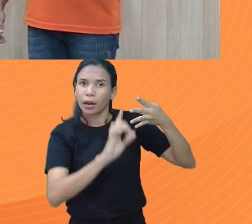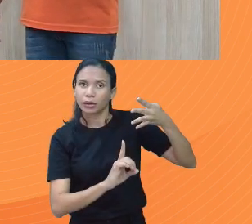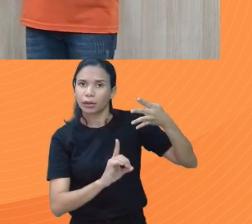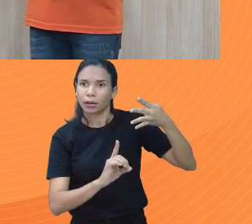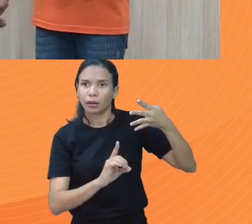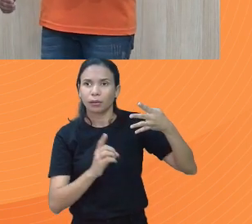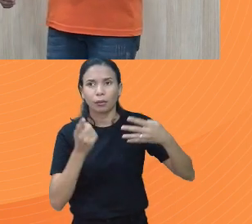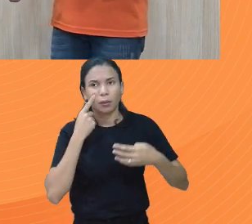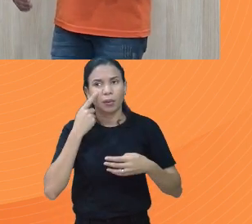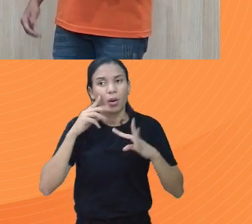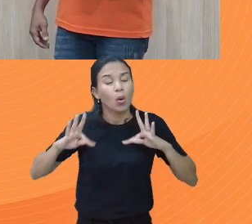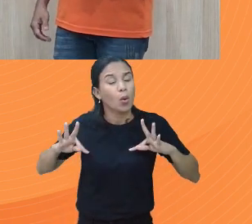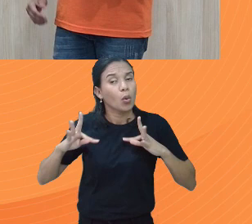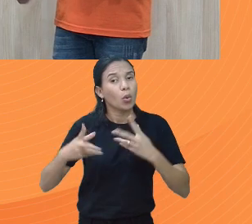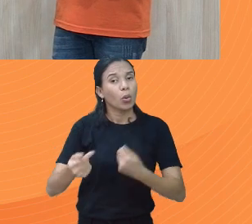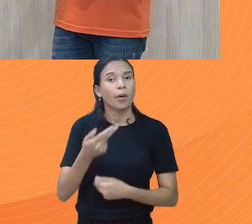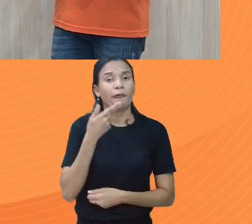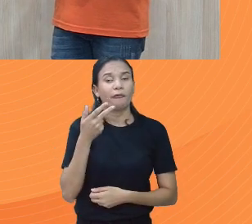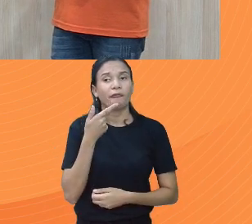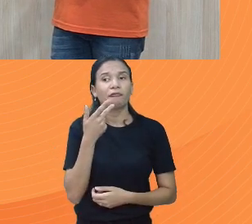que todos se referem